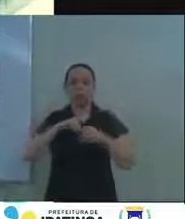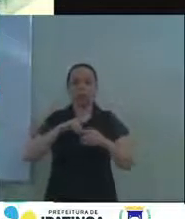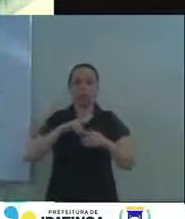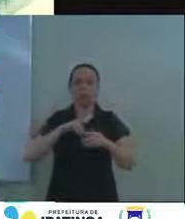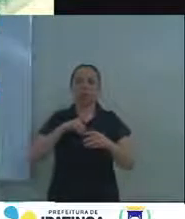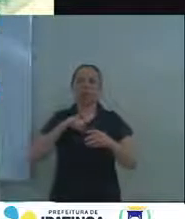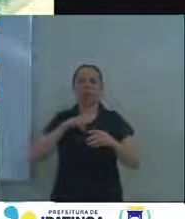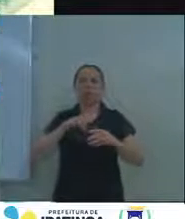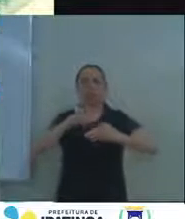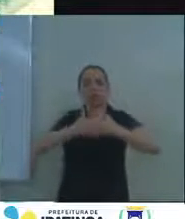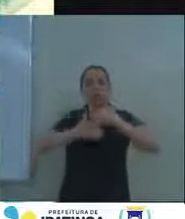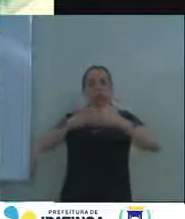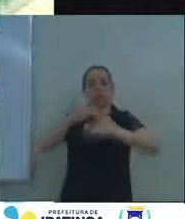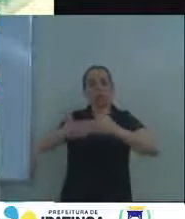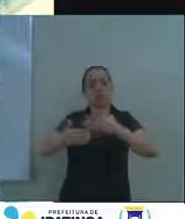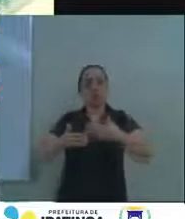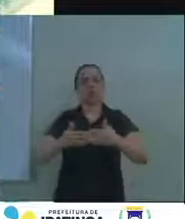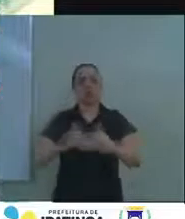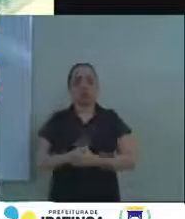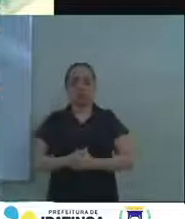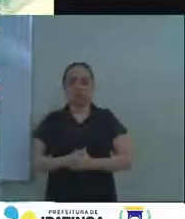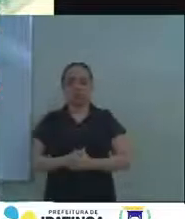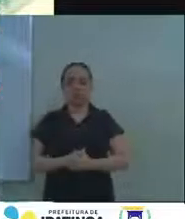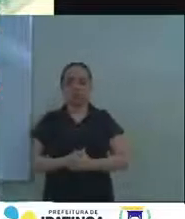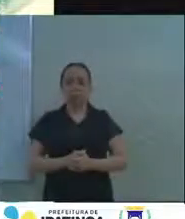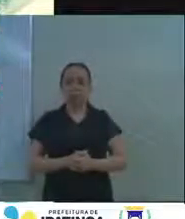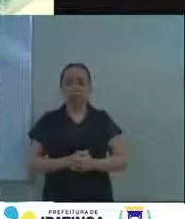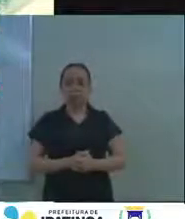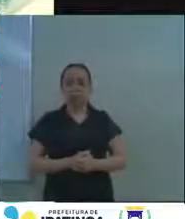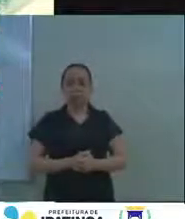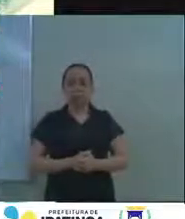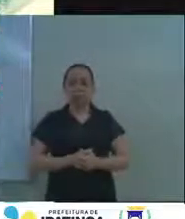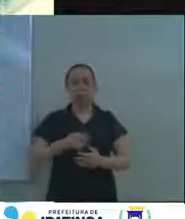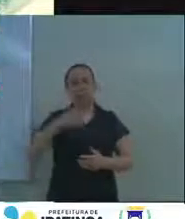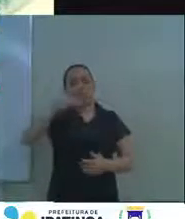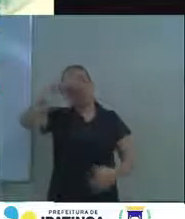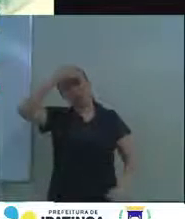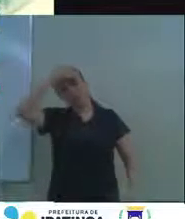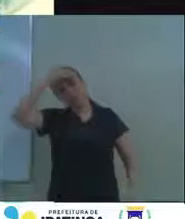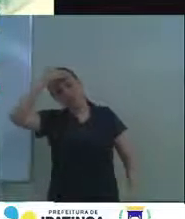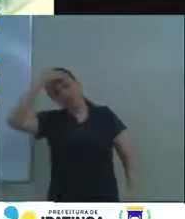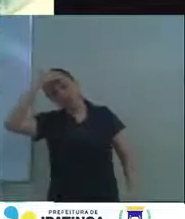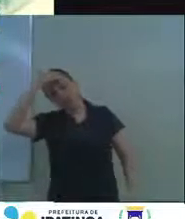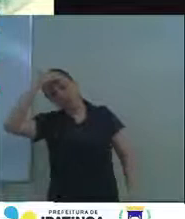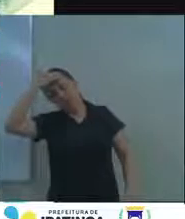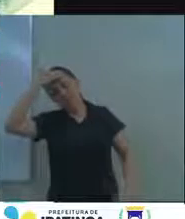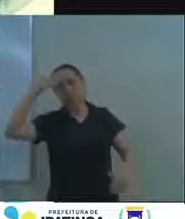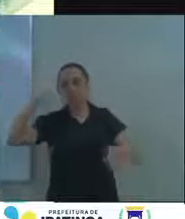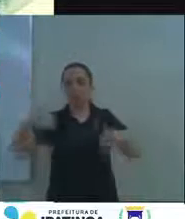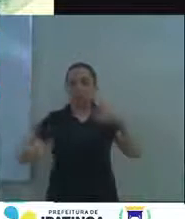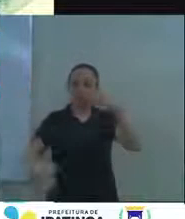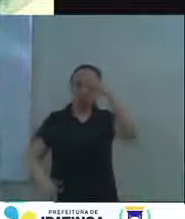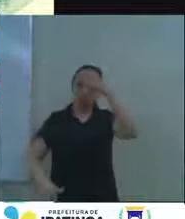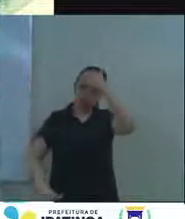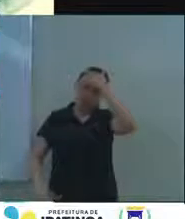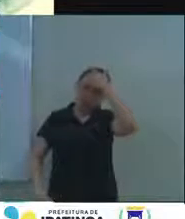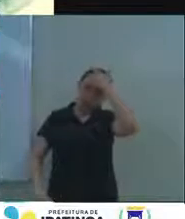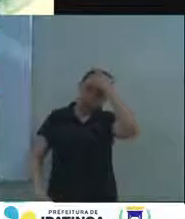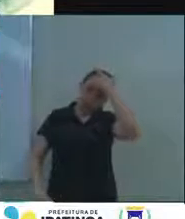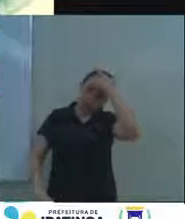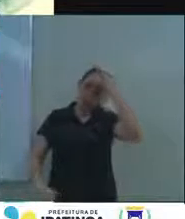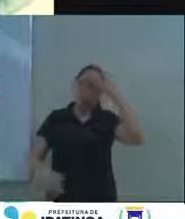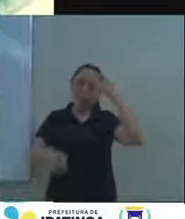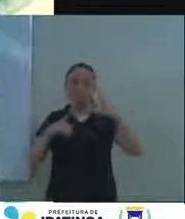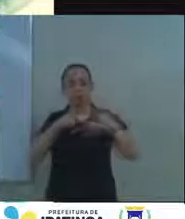na mesma posição por 20 segundos. Né? Então, inclinação da cabeça por 20 segundos. Rotação de